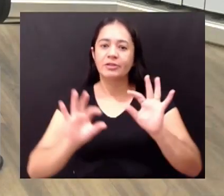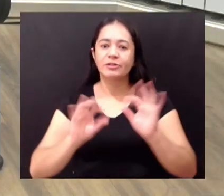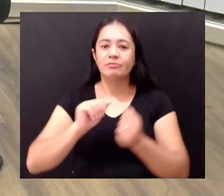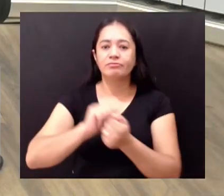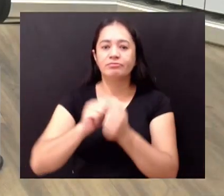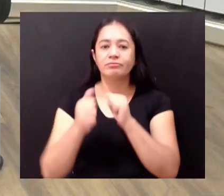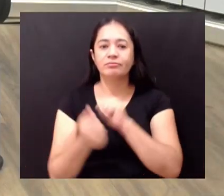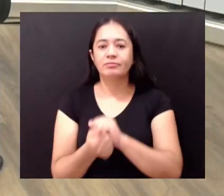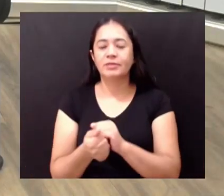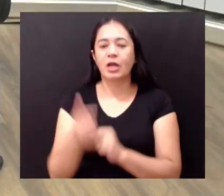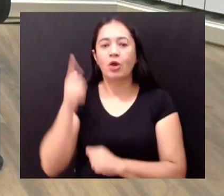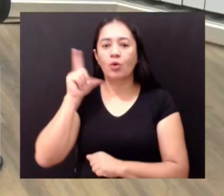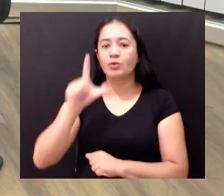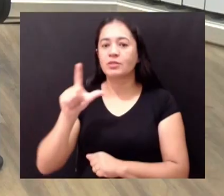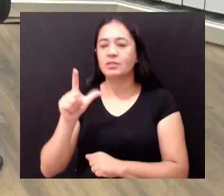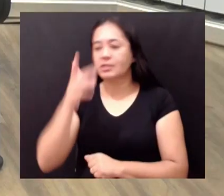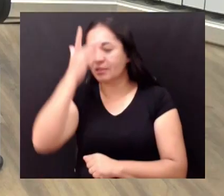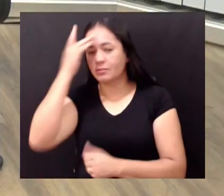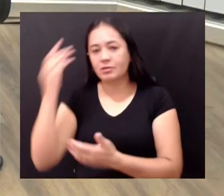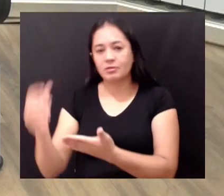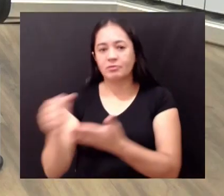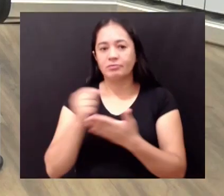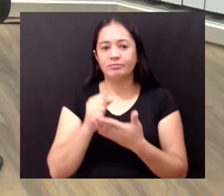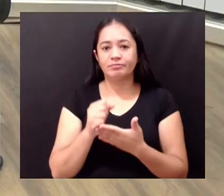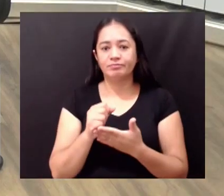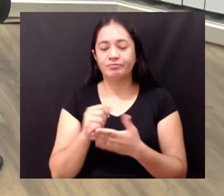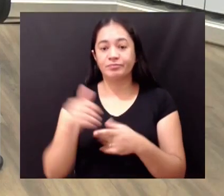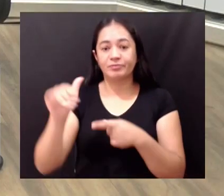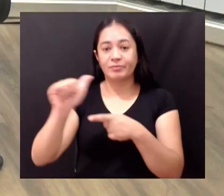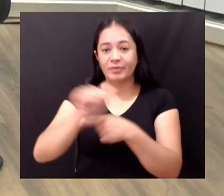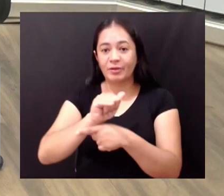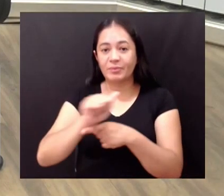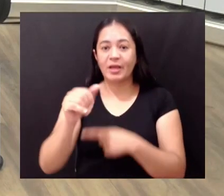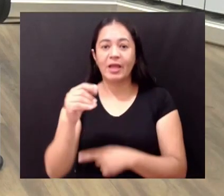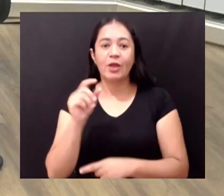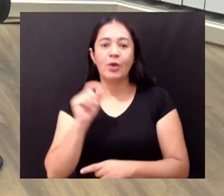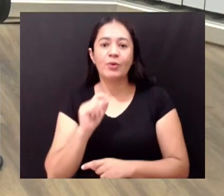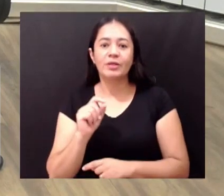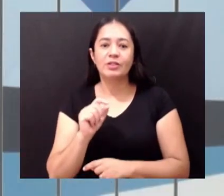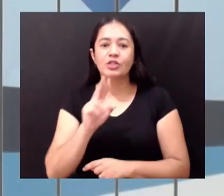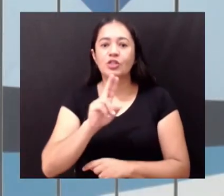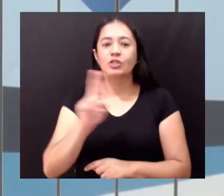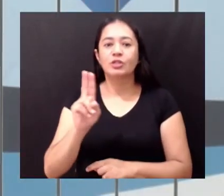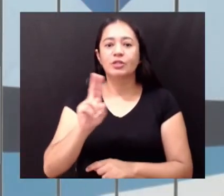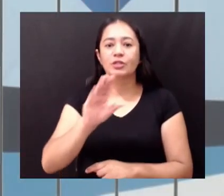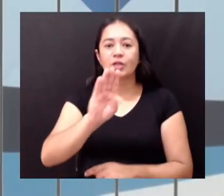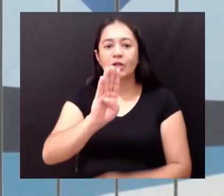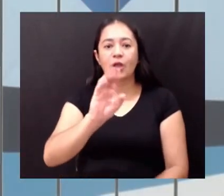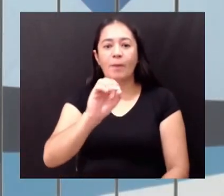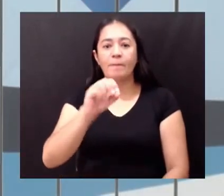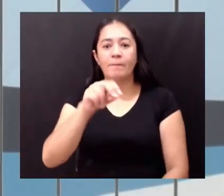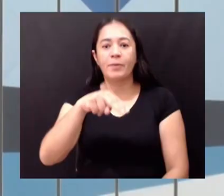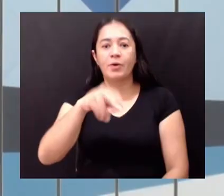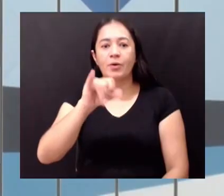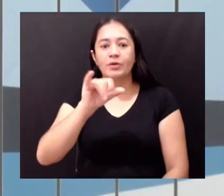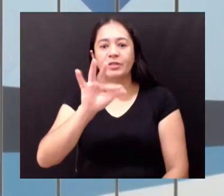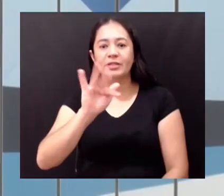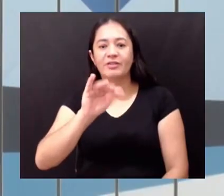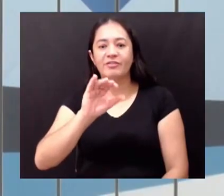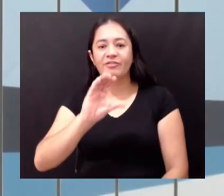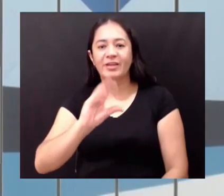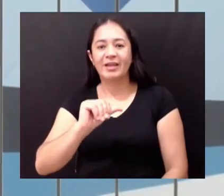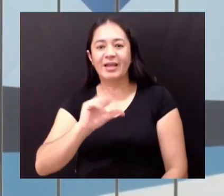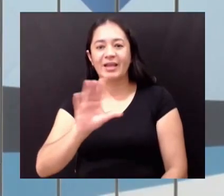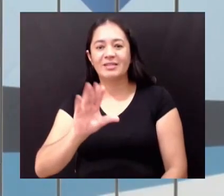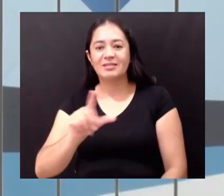pessoas lá. Uma dessas estratégias é o que eles estão chamando de bonificação por presença, que é exatamente